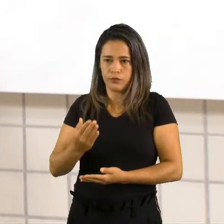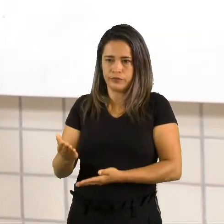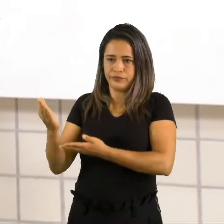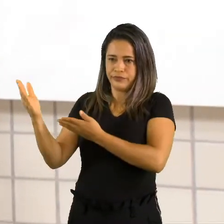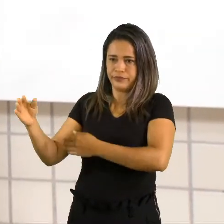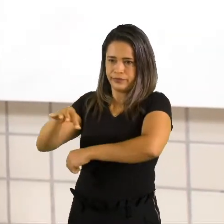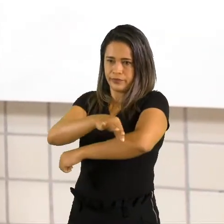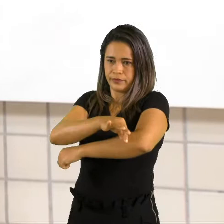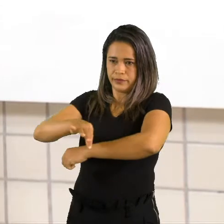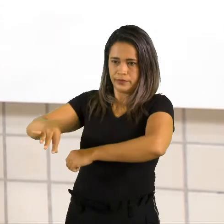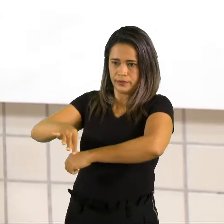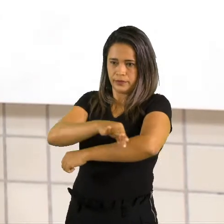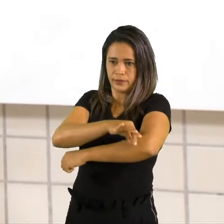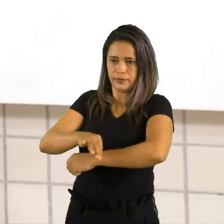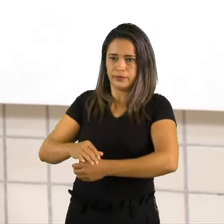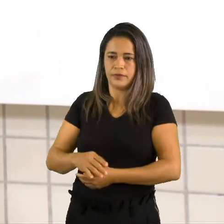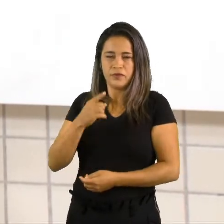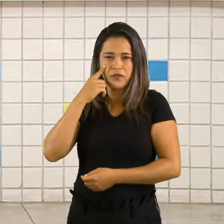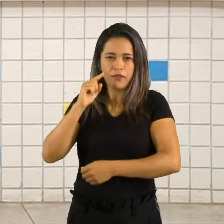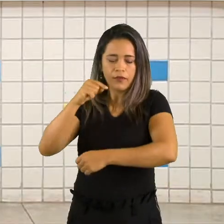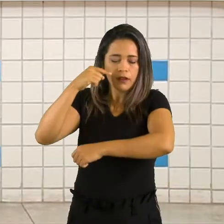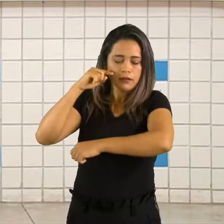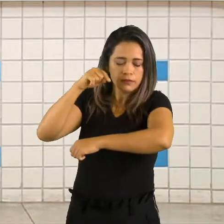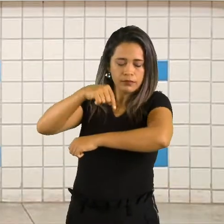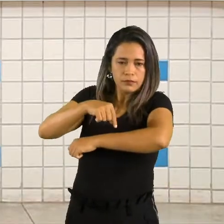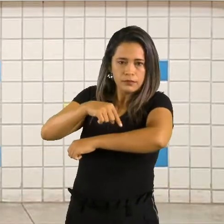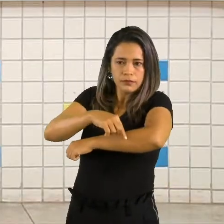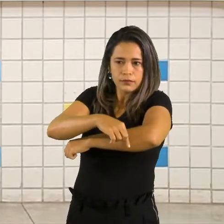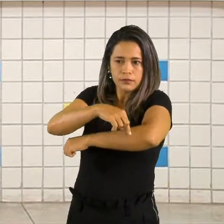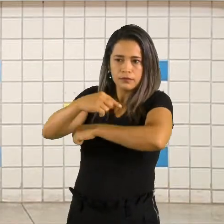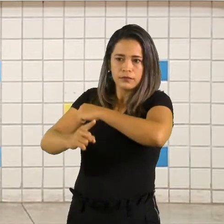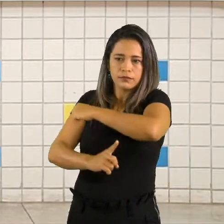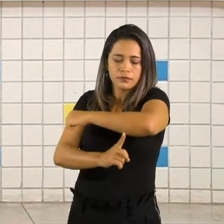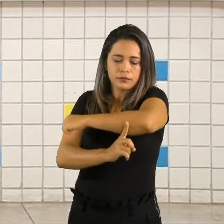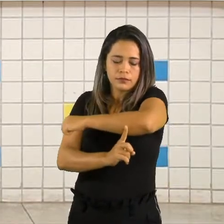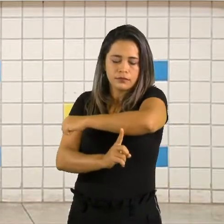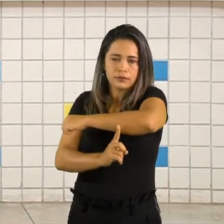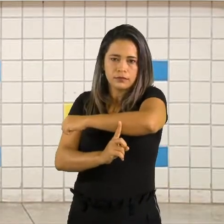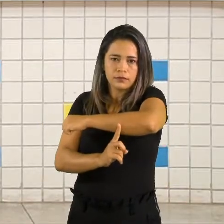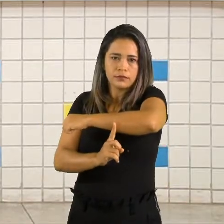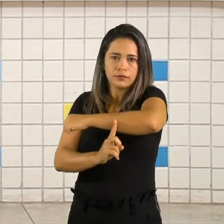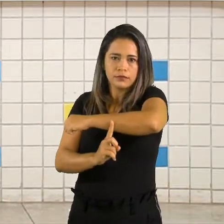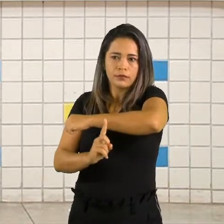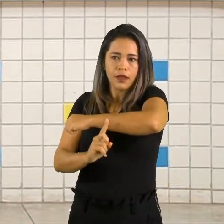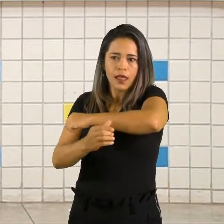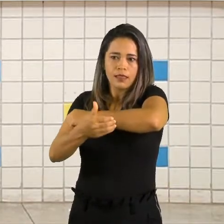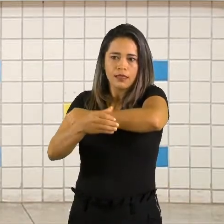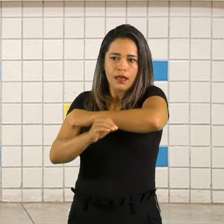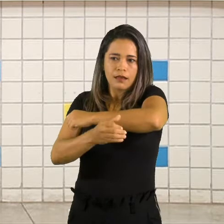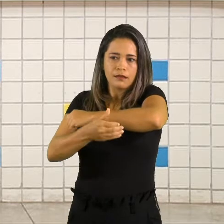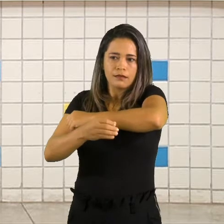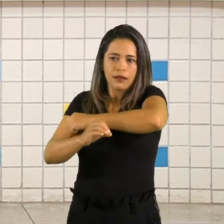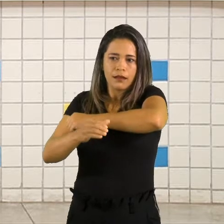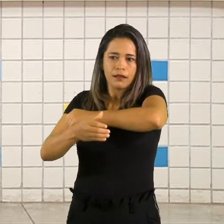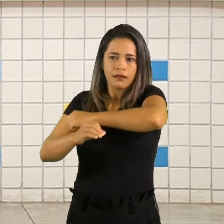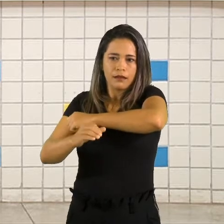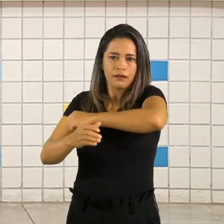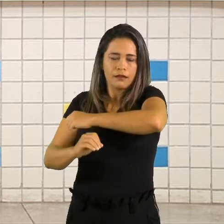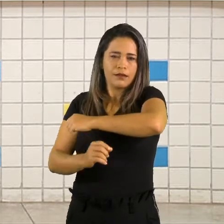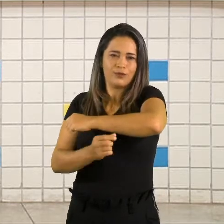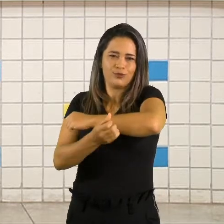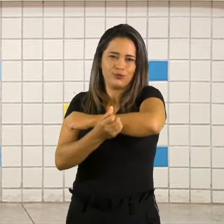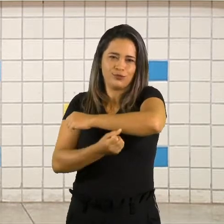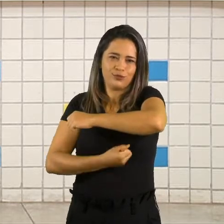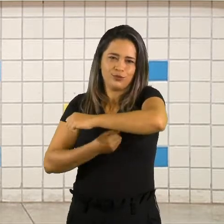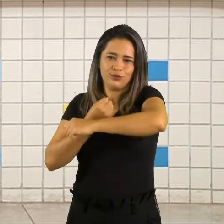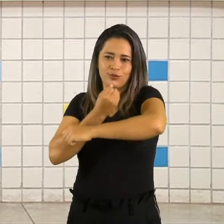você for verificar, dentro do centímetro tem 10 partezinhas pequenininhas de milímetros. São